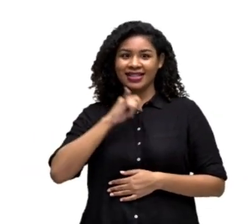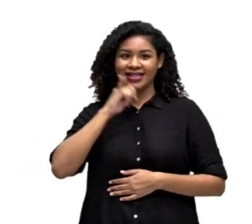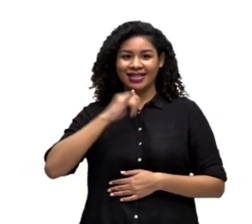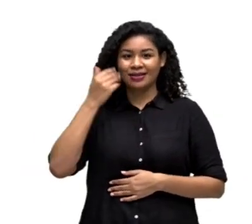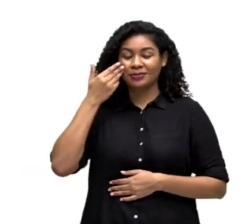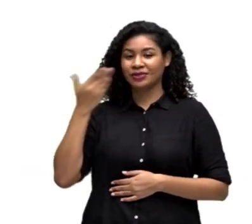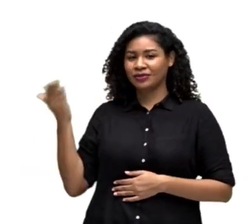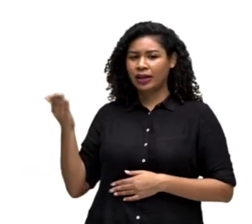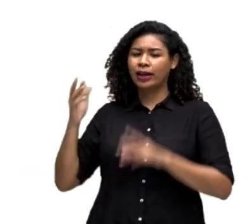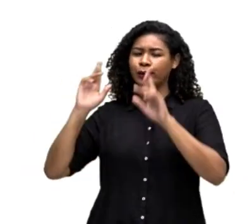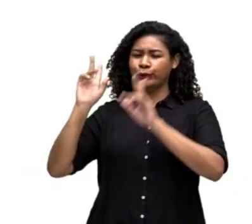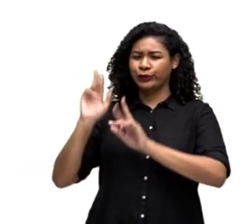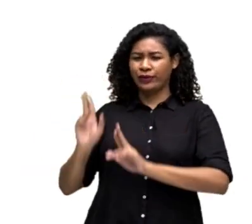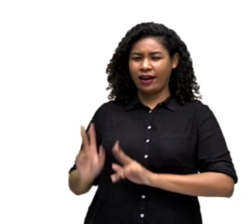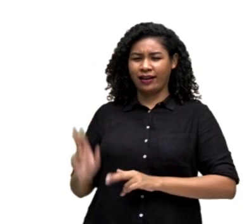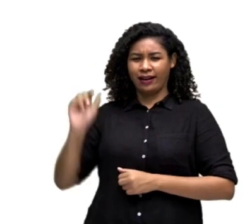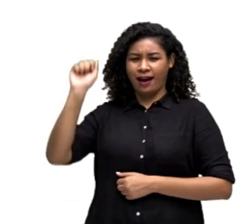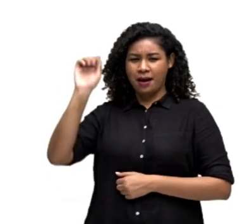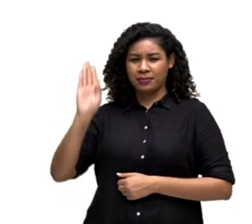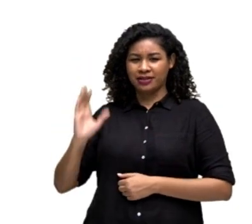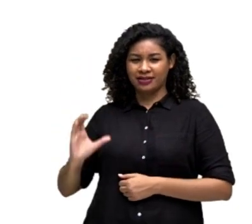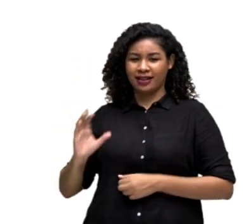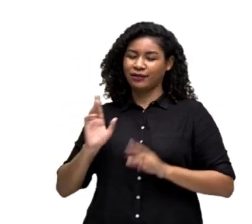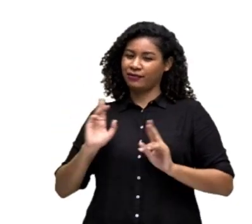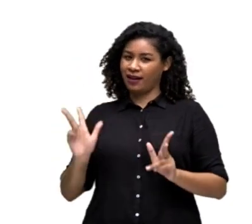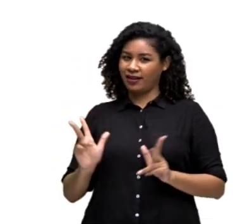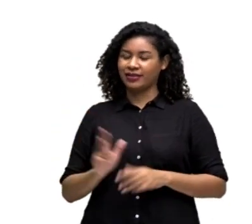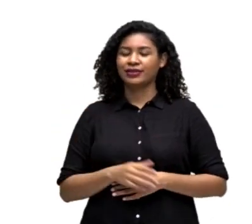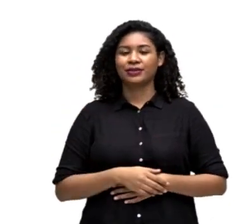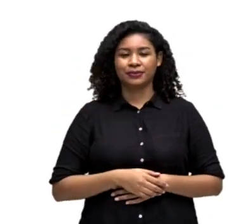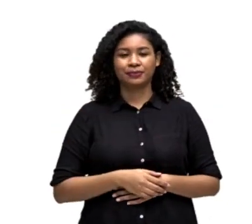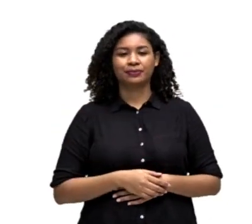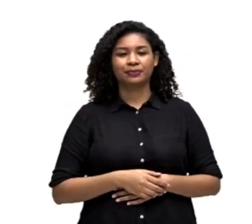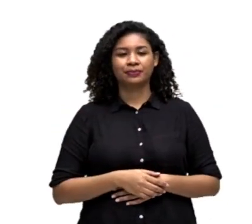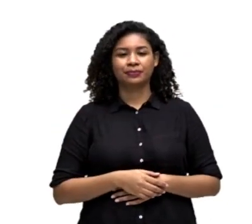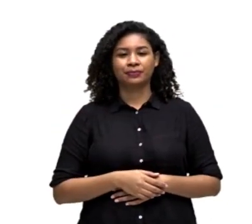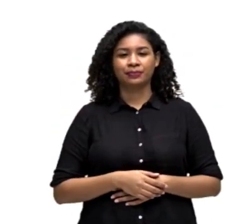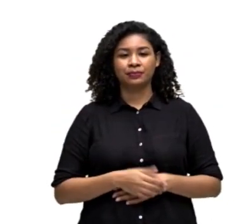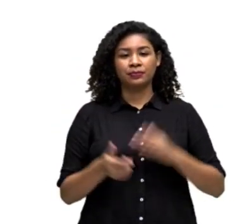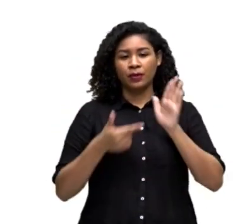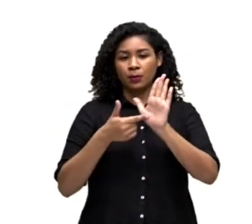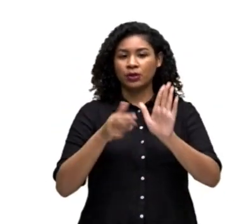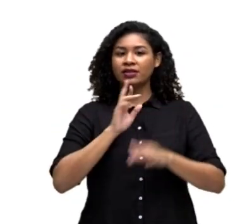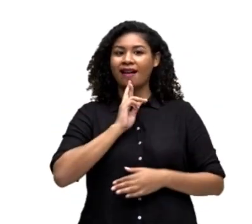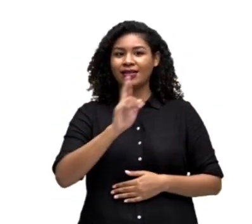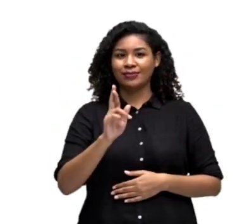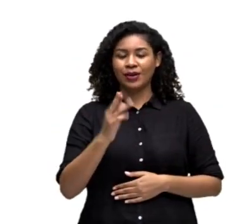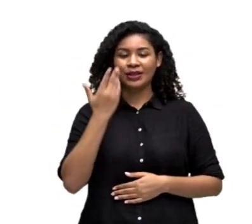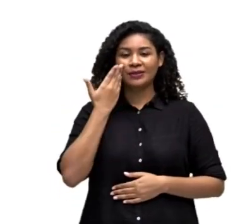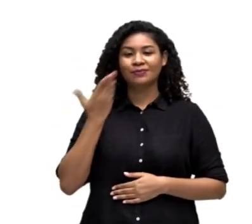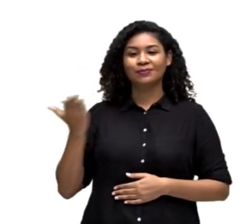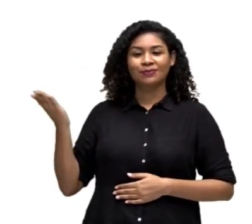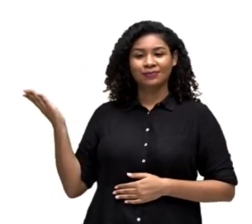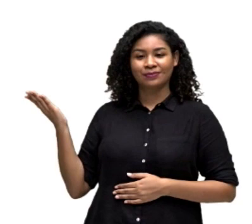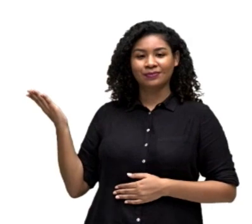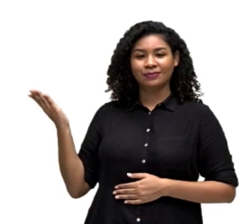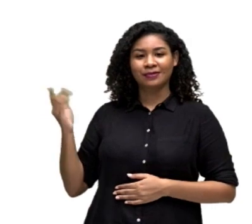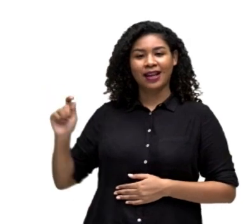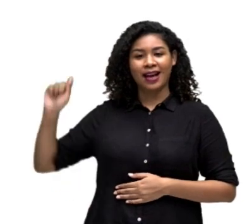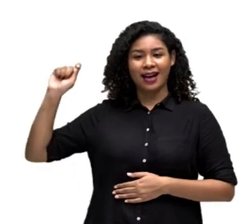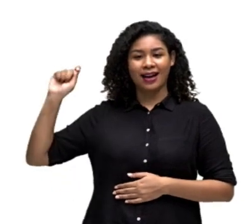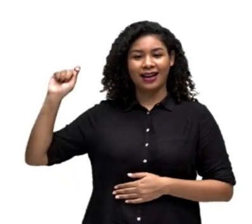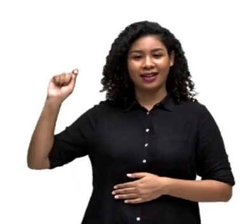diferentes, logicamente. Acompanhe comigo na tela a nossa correção, nosso gabarito. Nós temos aí na letra